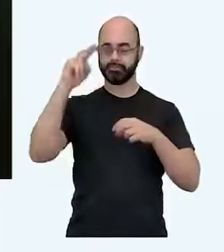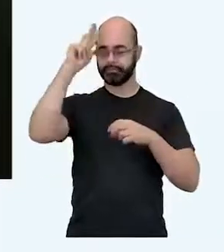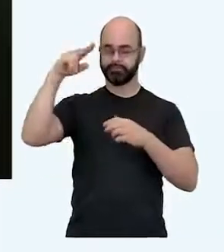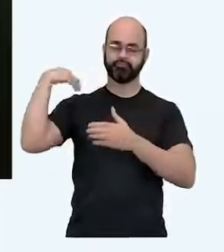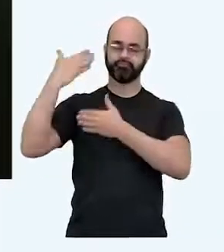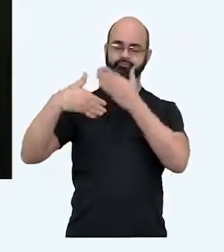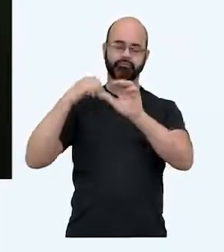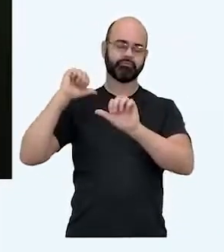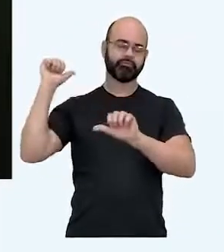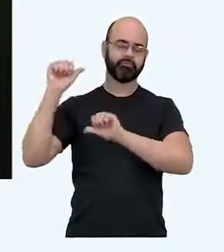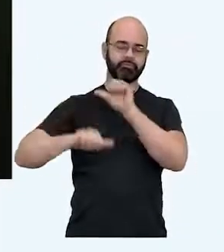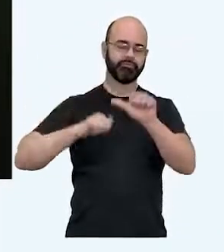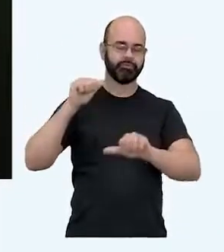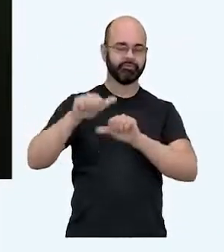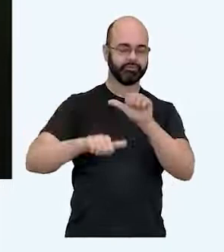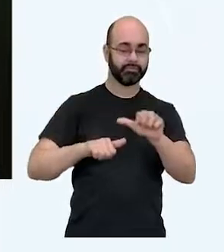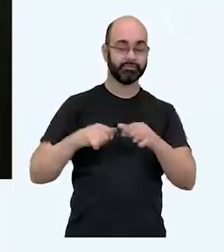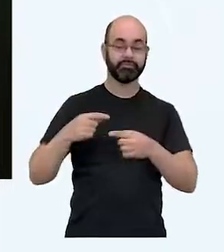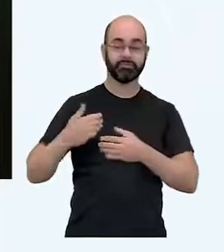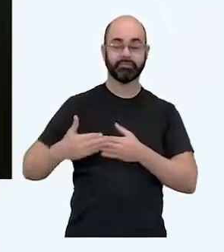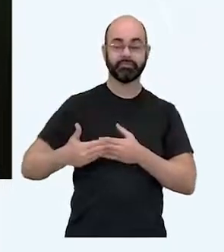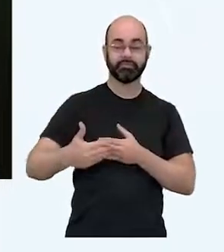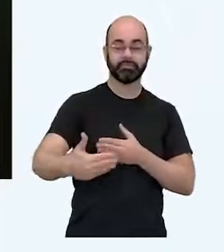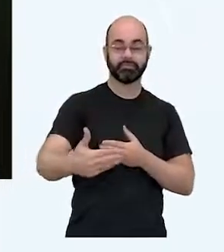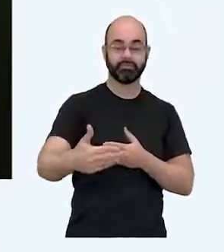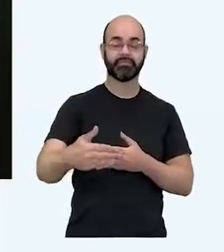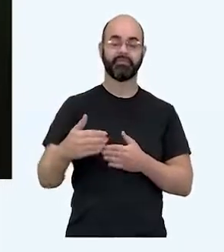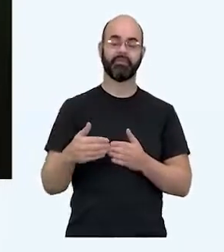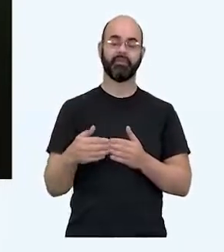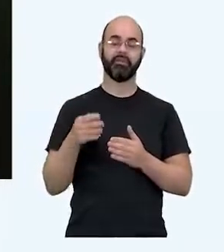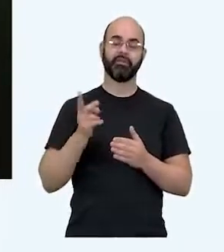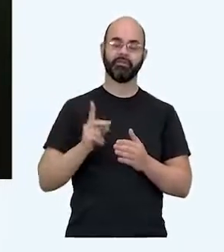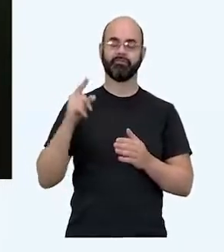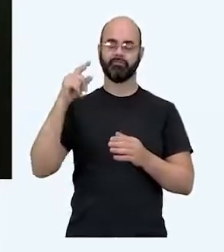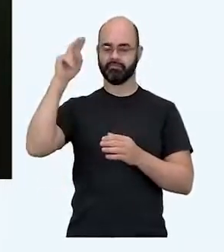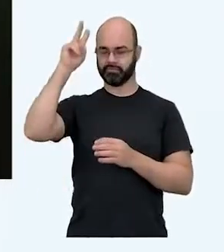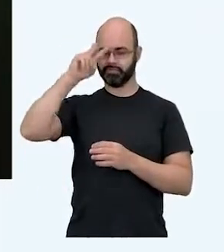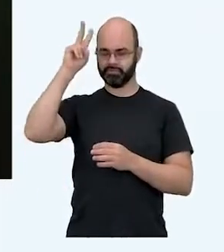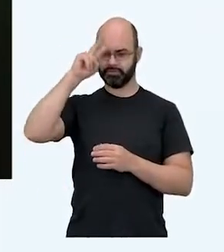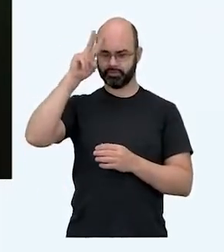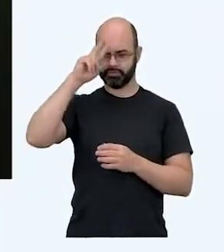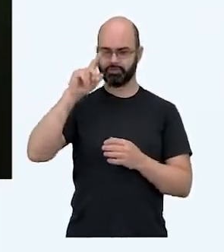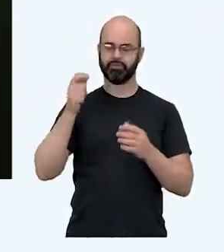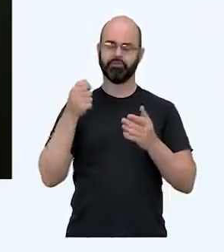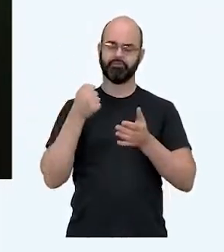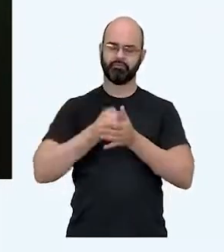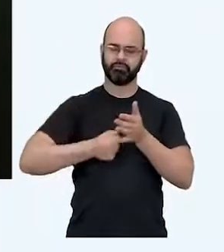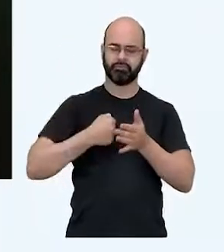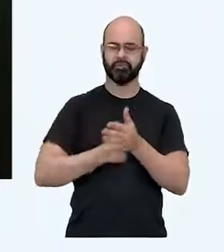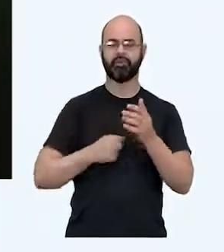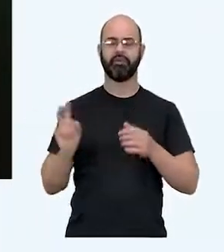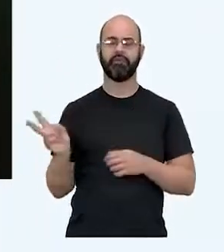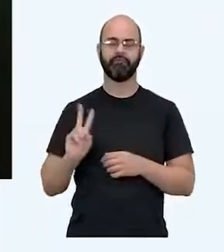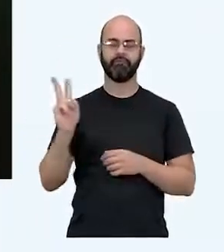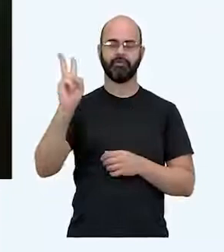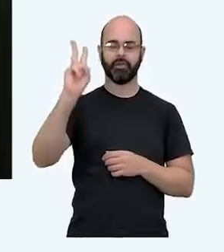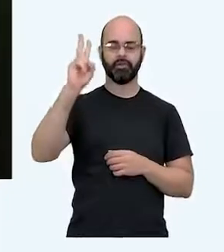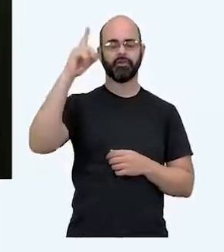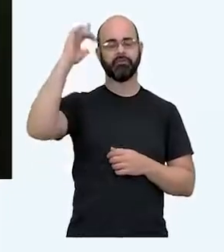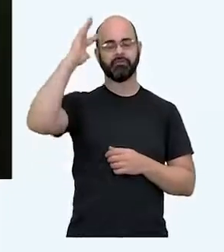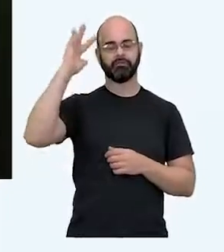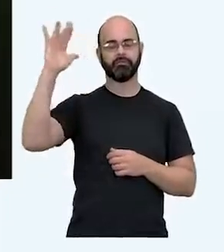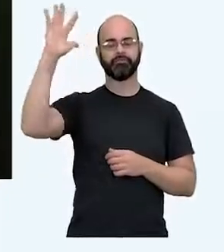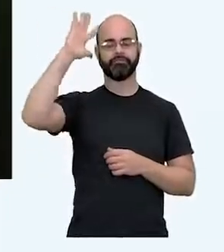uma herança muito importante em forma de valores, ideais, tradições e documentos, como a Declaração dos Direitos do Homem e